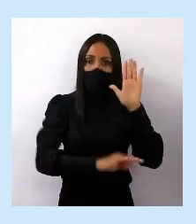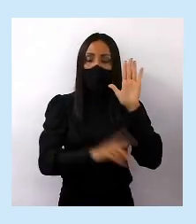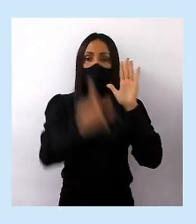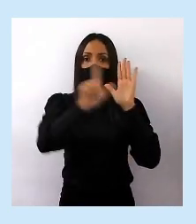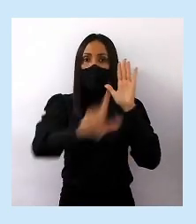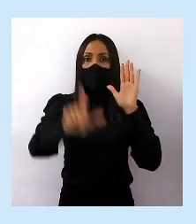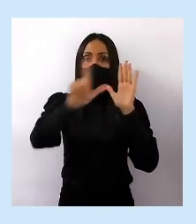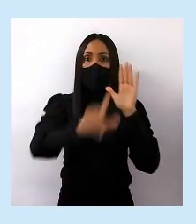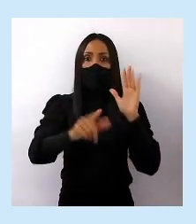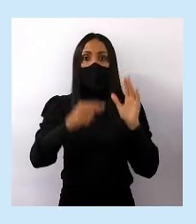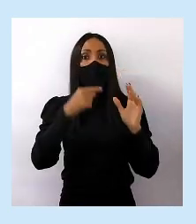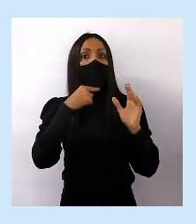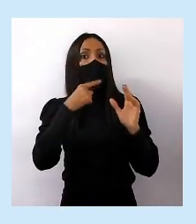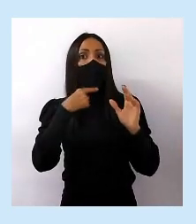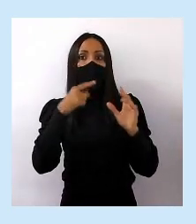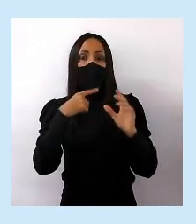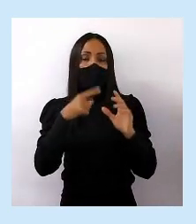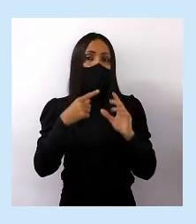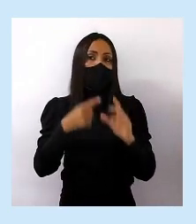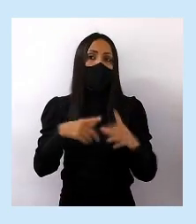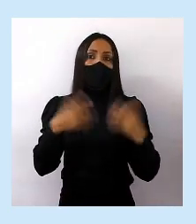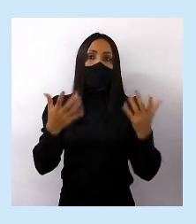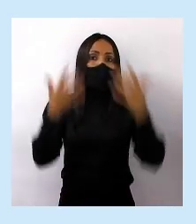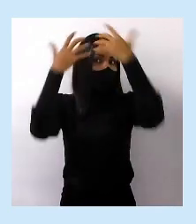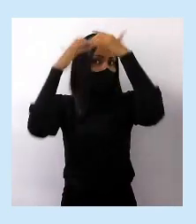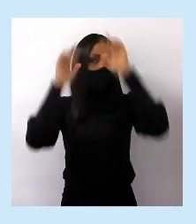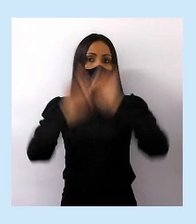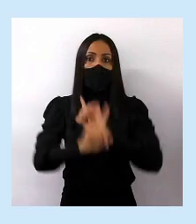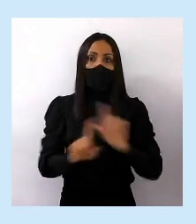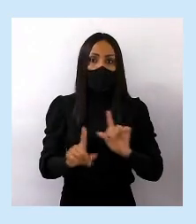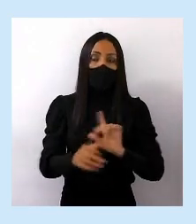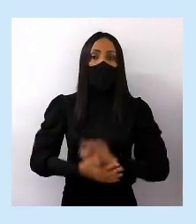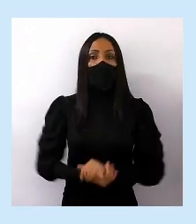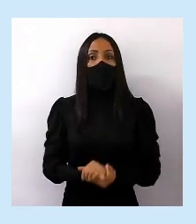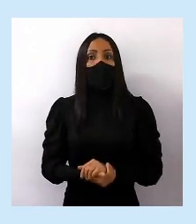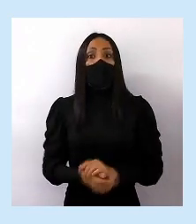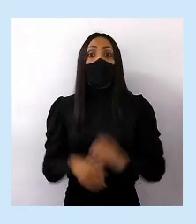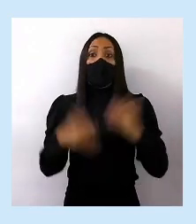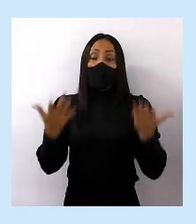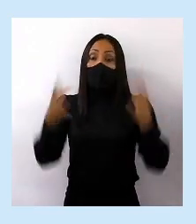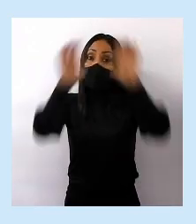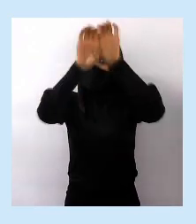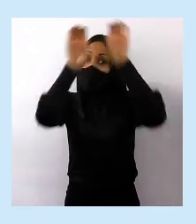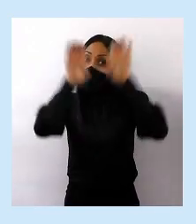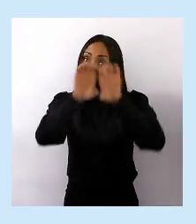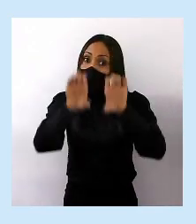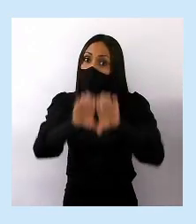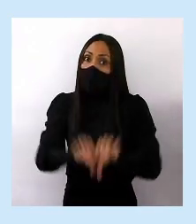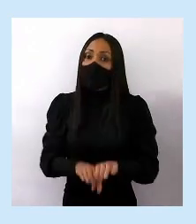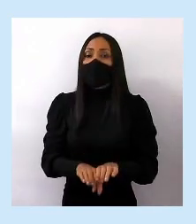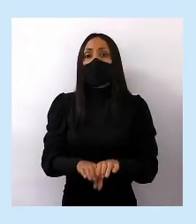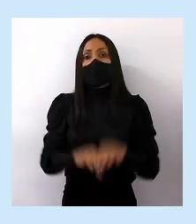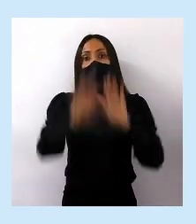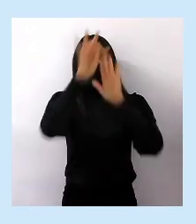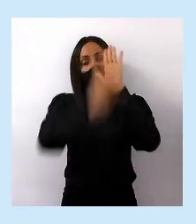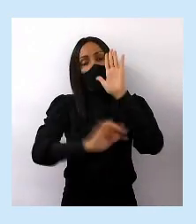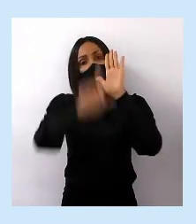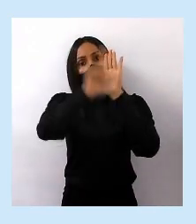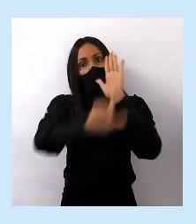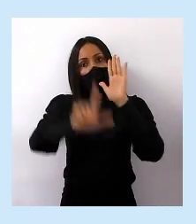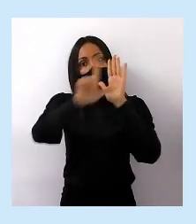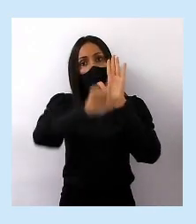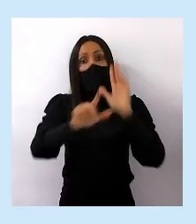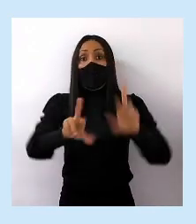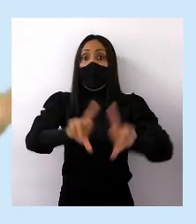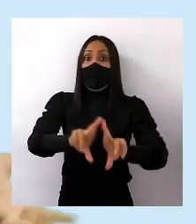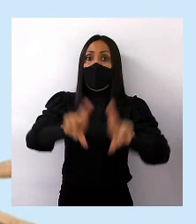não consigam mais confundir. Beleza? Agora vamos falar sobre a estrutura. A estrutura de um texto literário, ela é